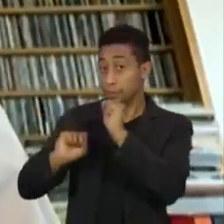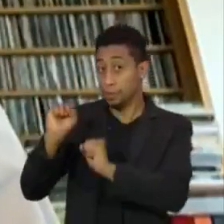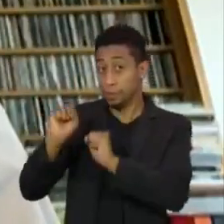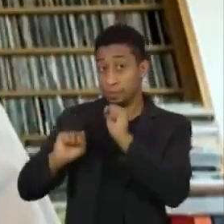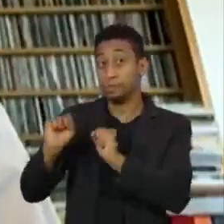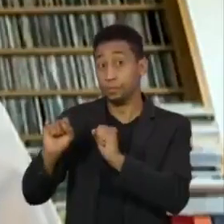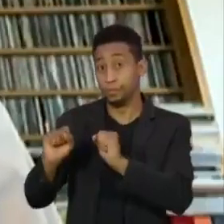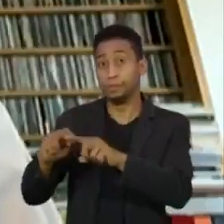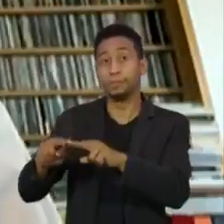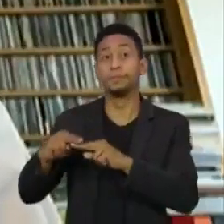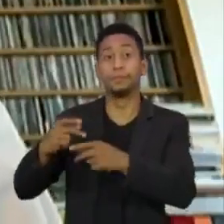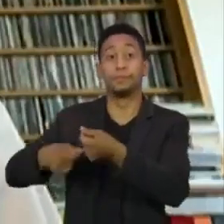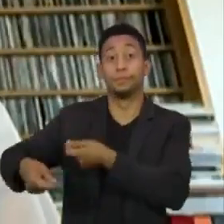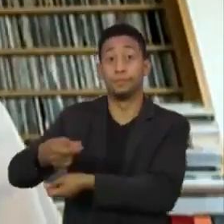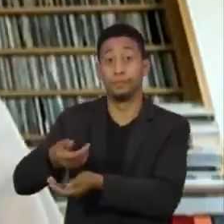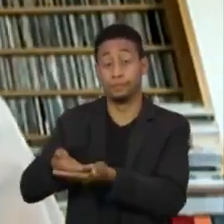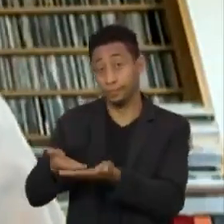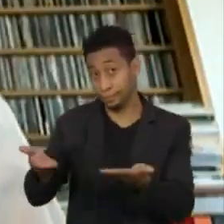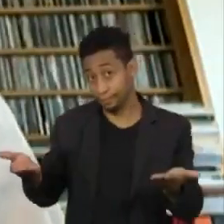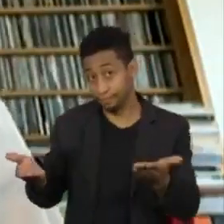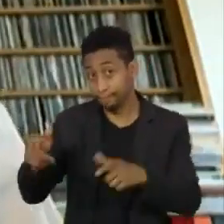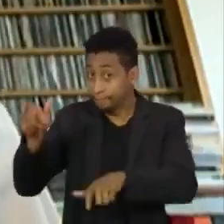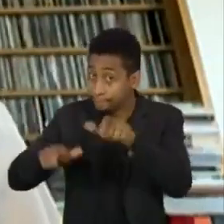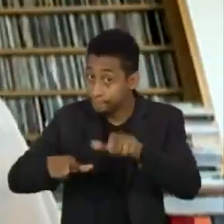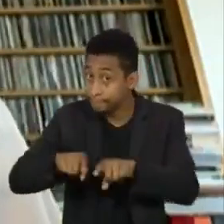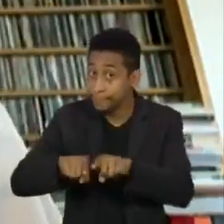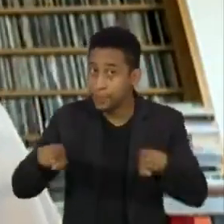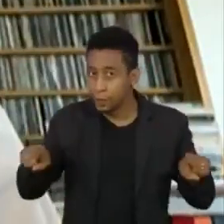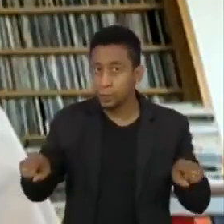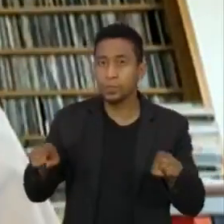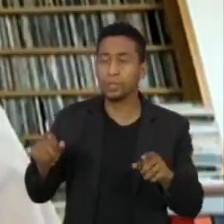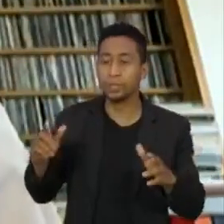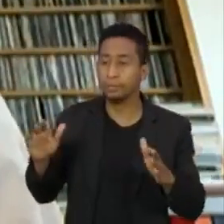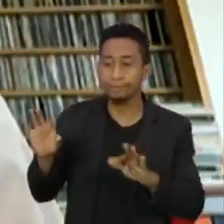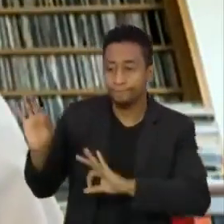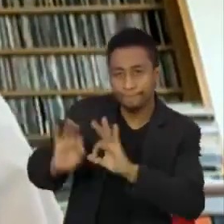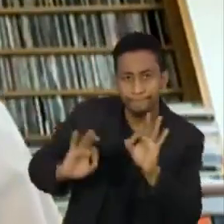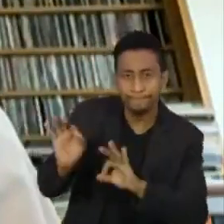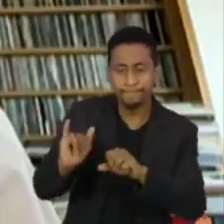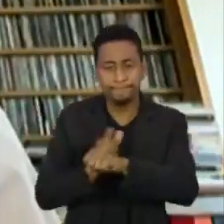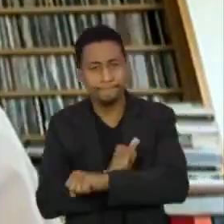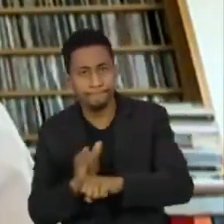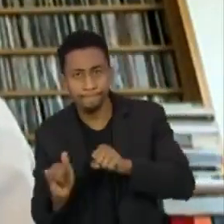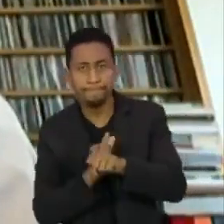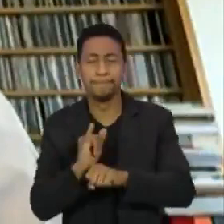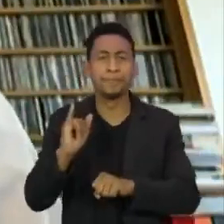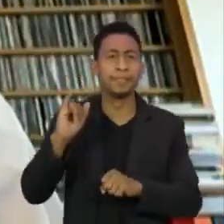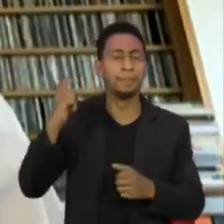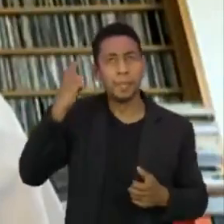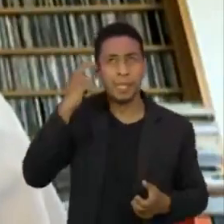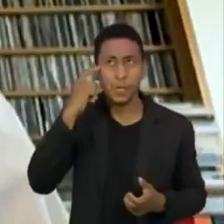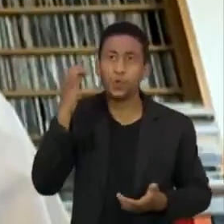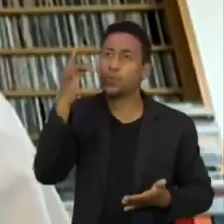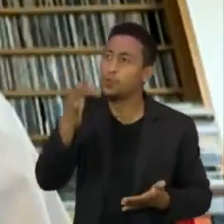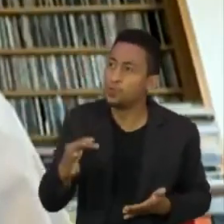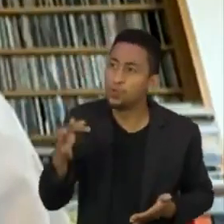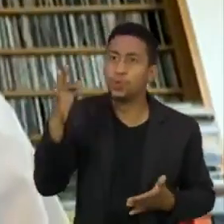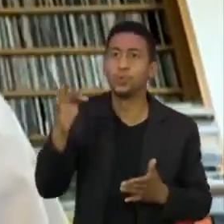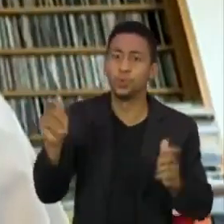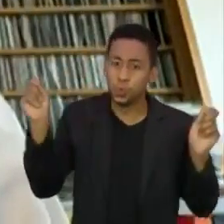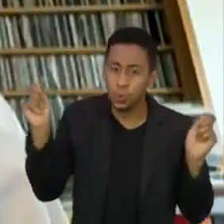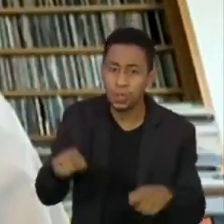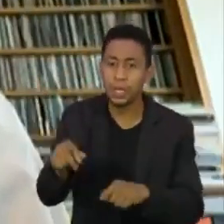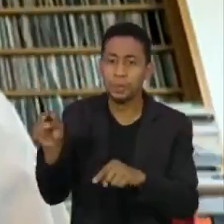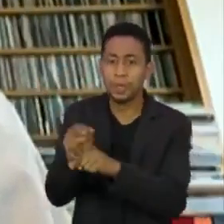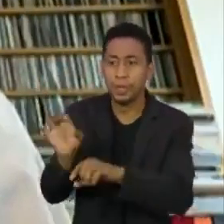a economia. Quer dizer, as pessoas que tinham planos, expectativas de vida, expectativas de que a vida dos seus filhos fosse